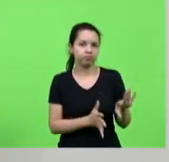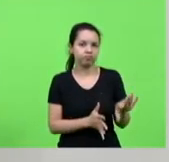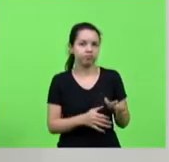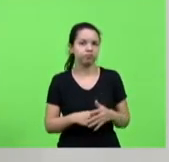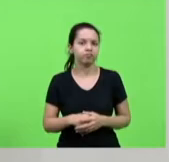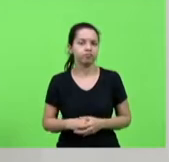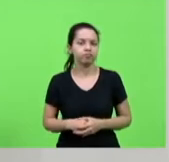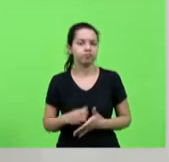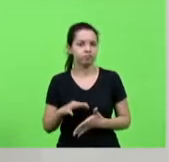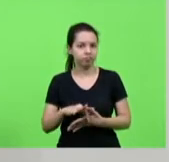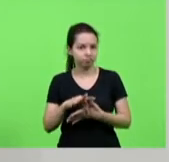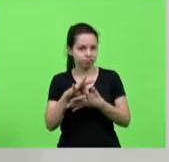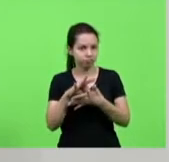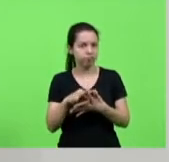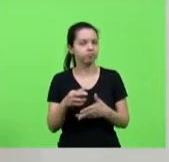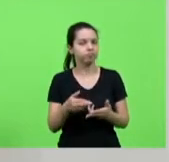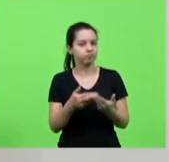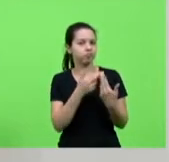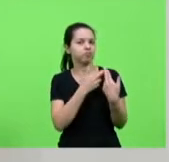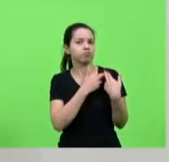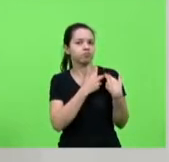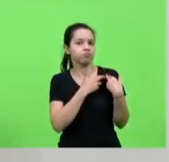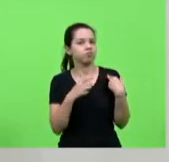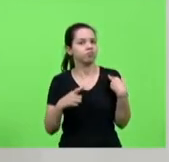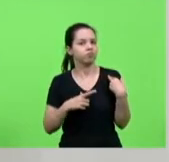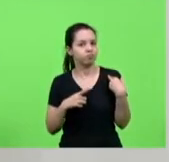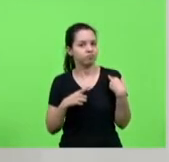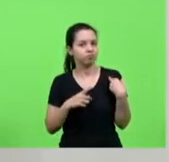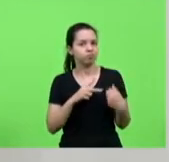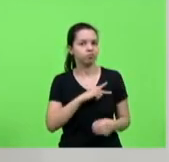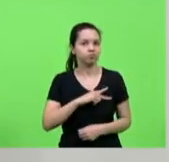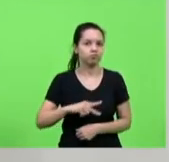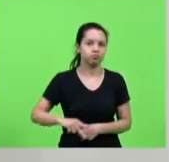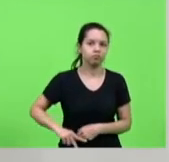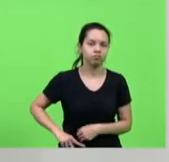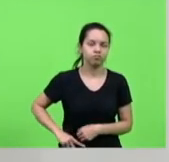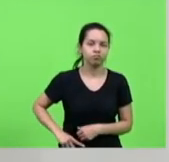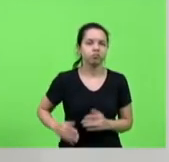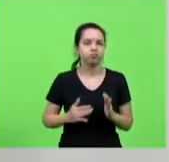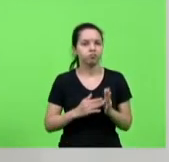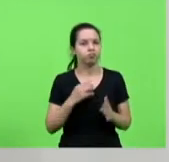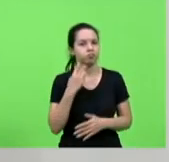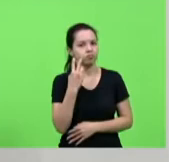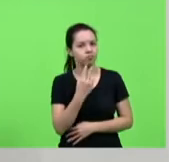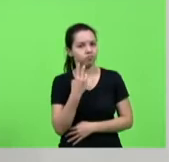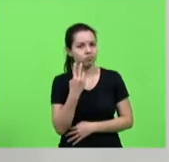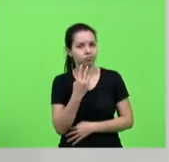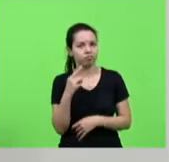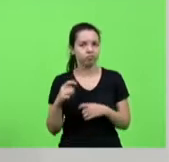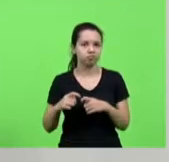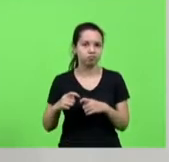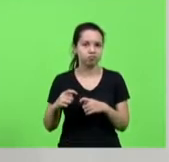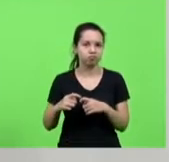grande responsabilidade nesse momento, do presidente ao vereador, do médico mais